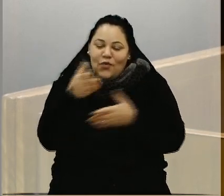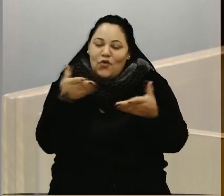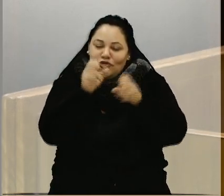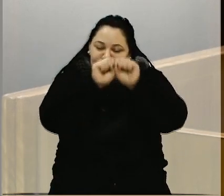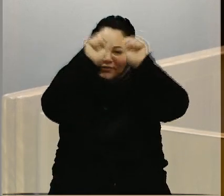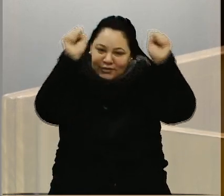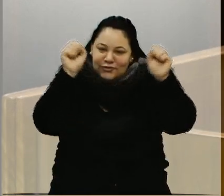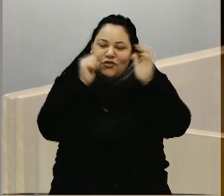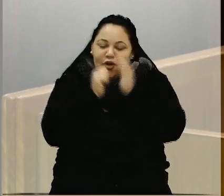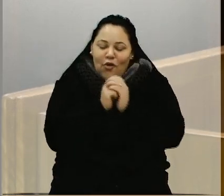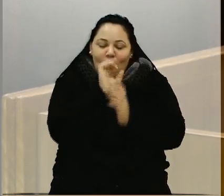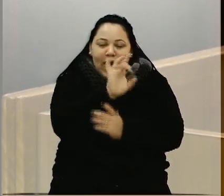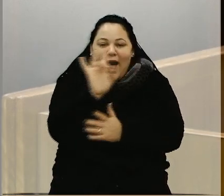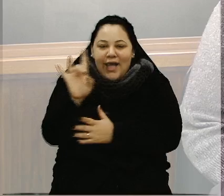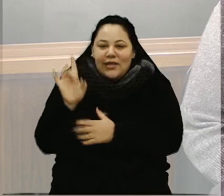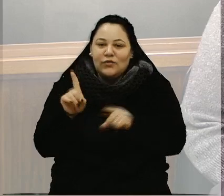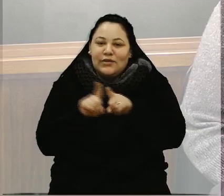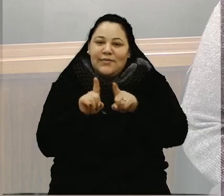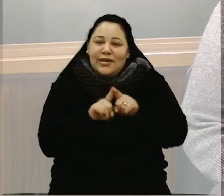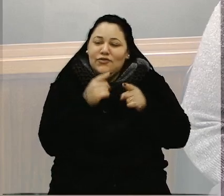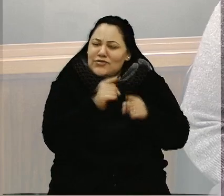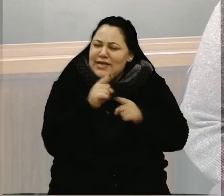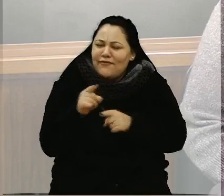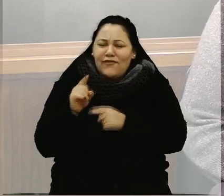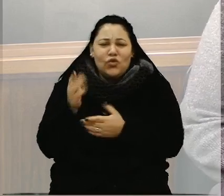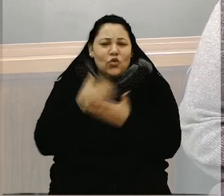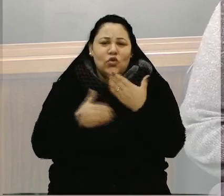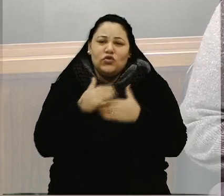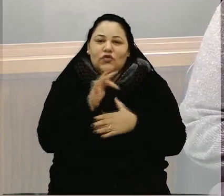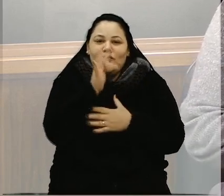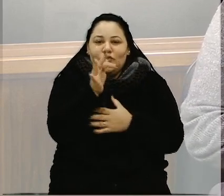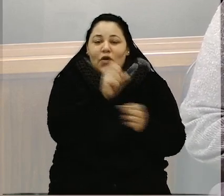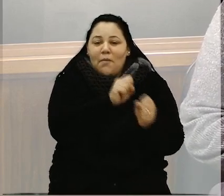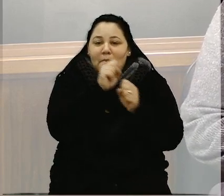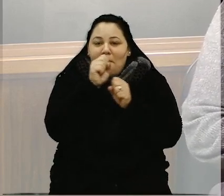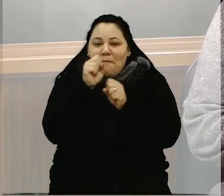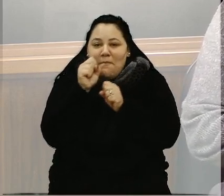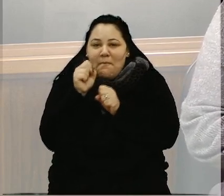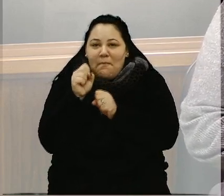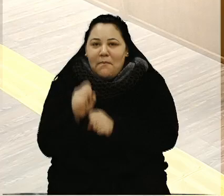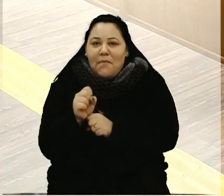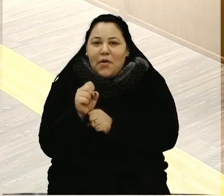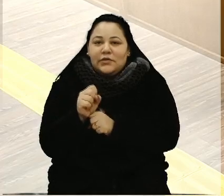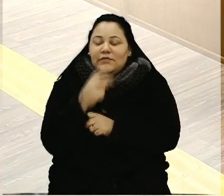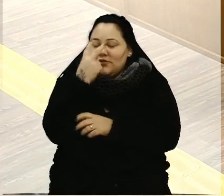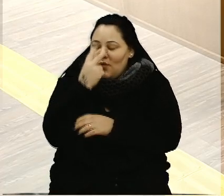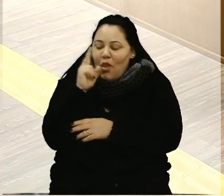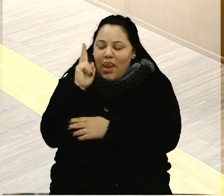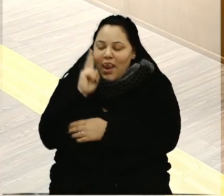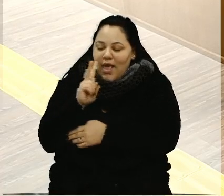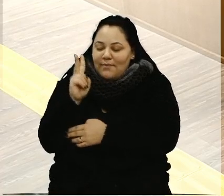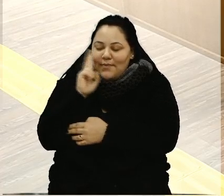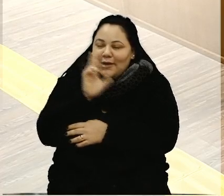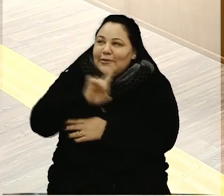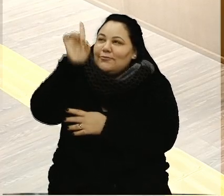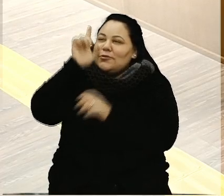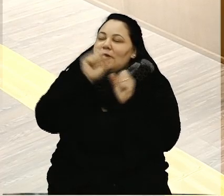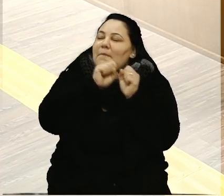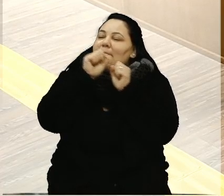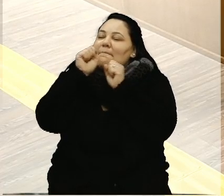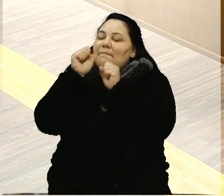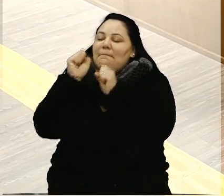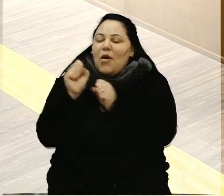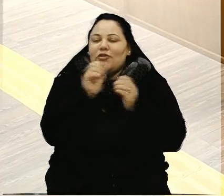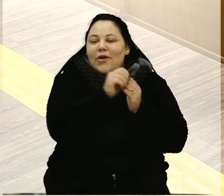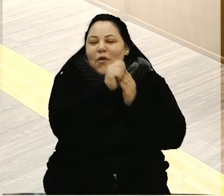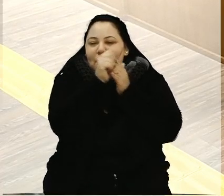cada um deles, que nos desafios que virão, eles possam fechar os olhos e lembrar que existe um Deus que pode direcionar para que eles